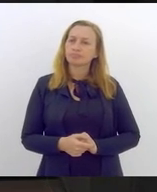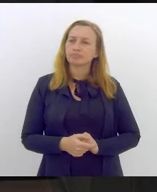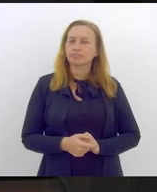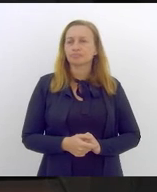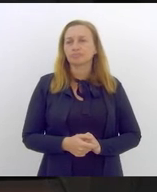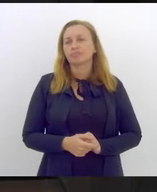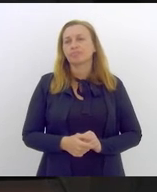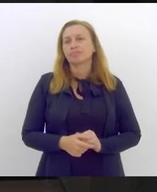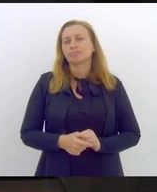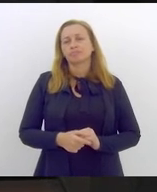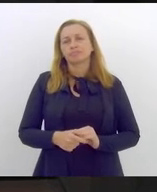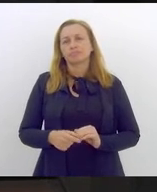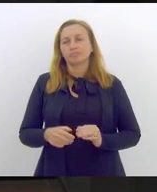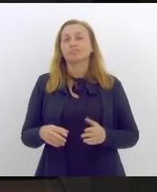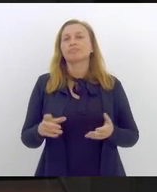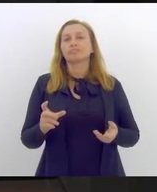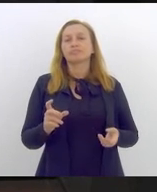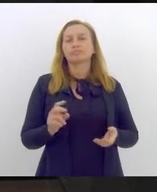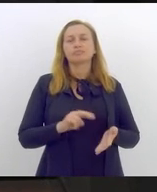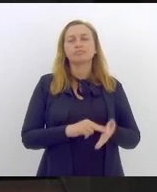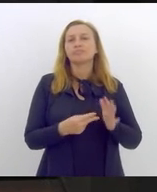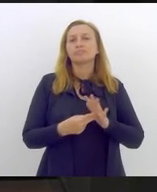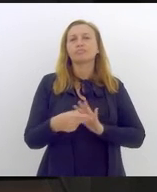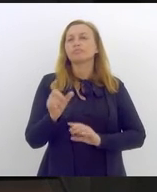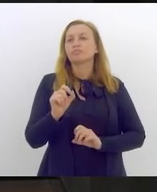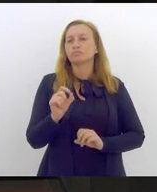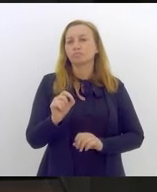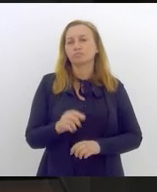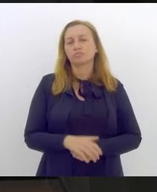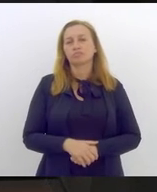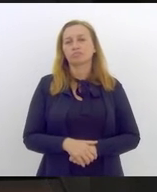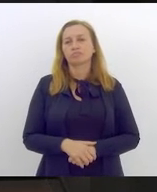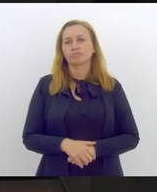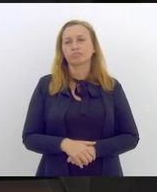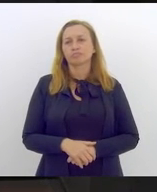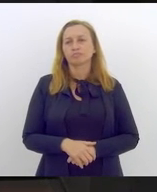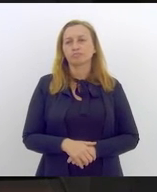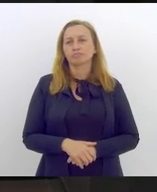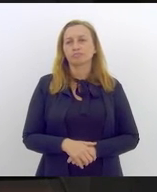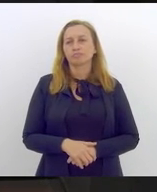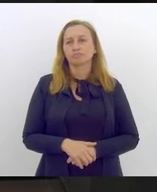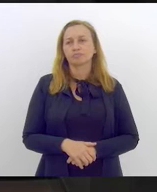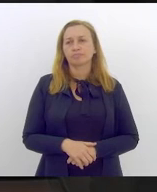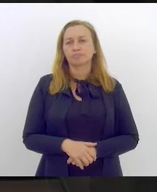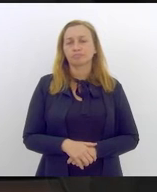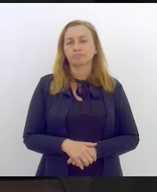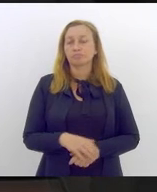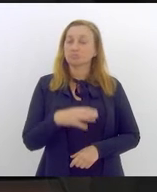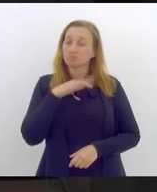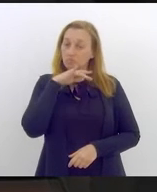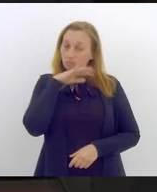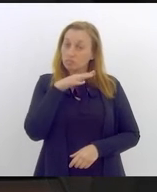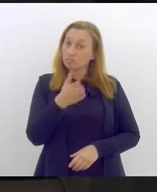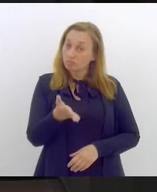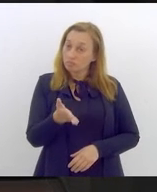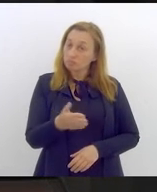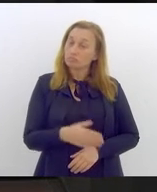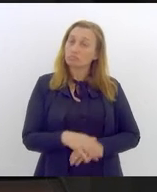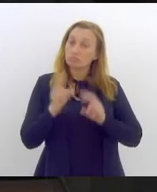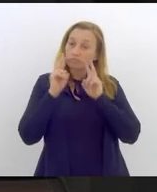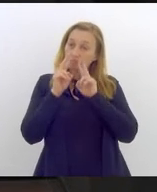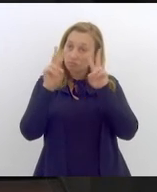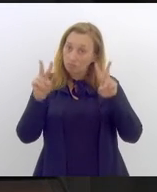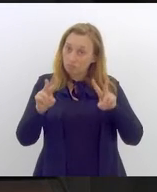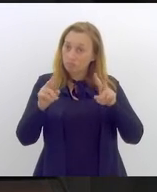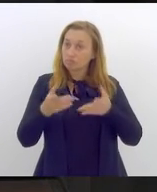Nacional isto quer dizer que ainda vamos muito mal só ponto de